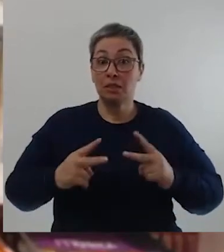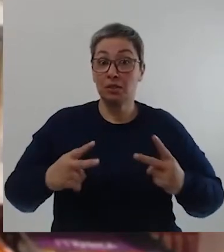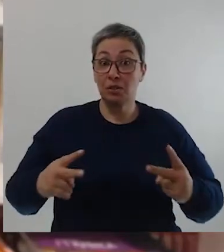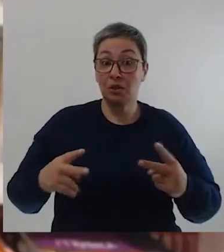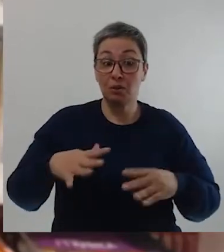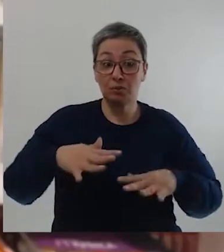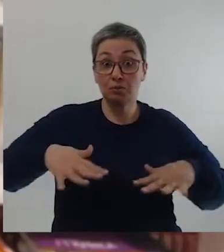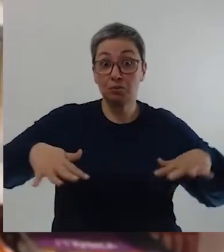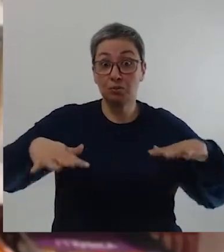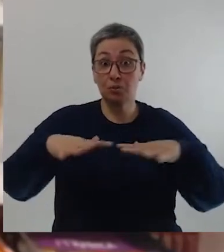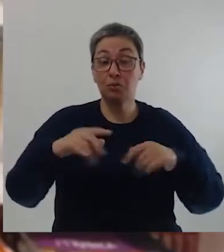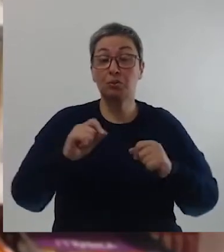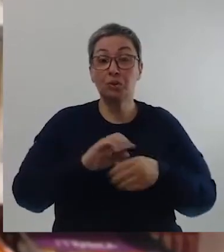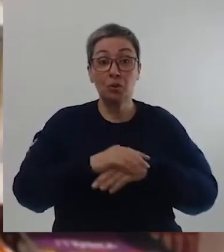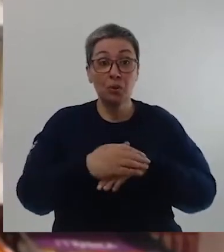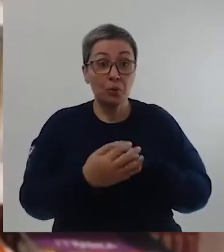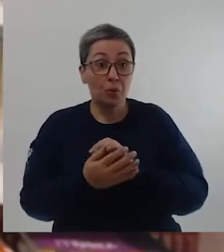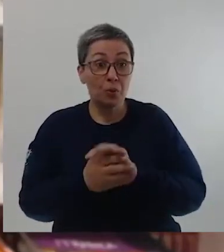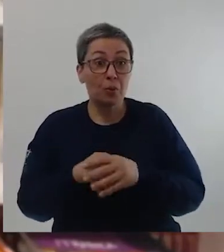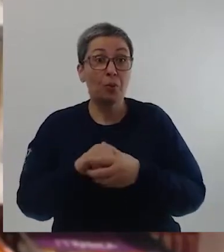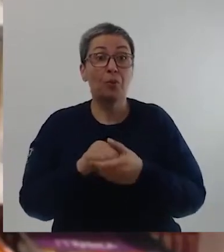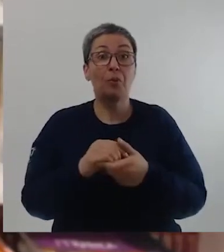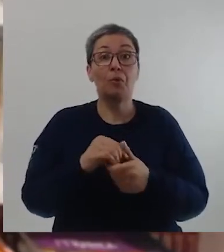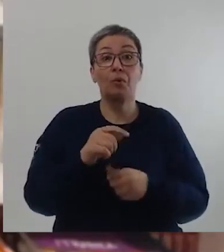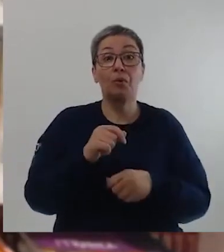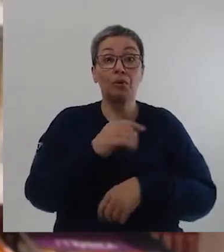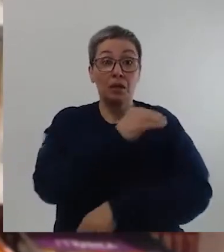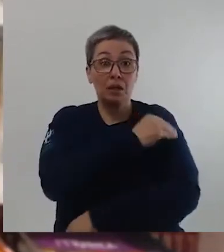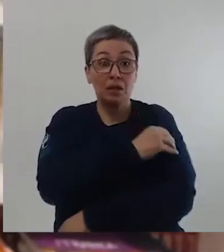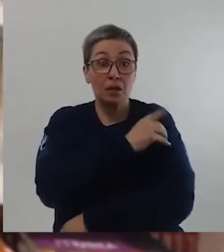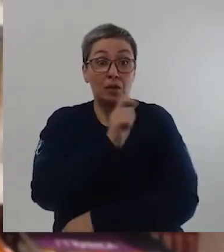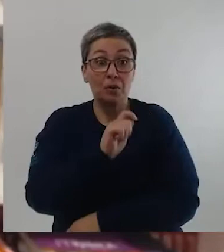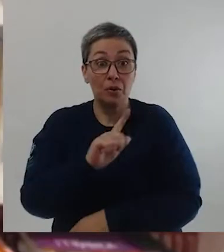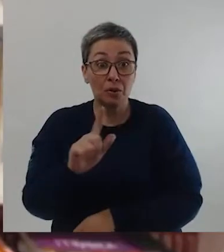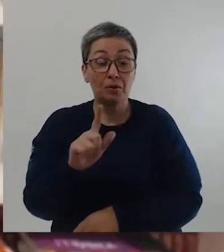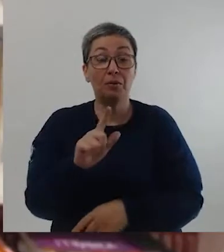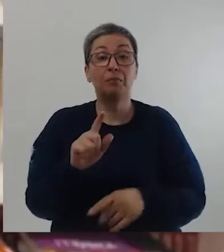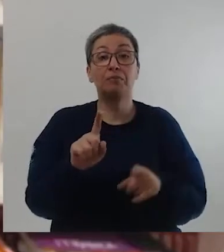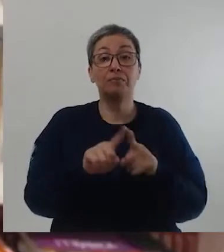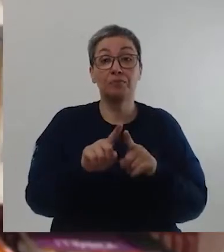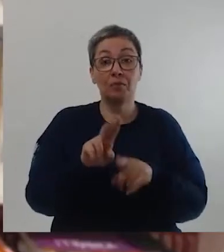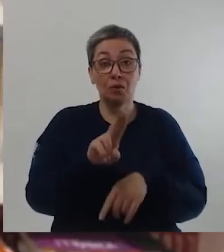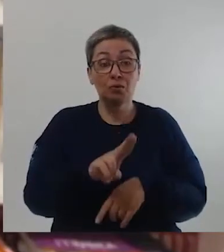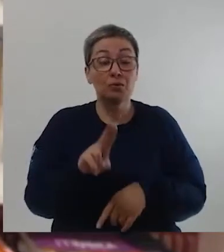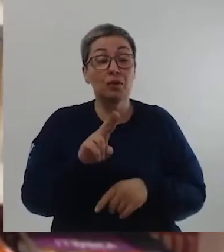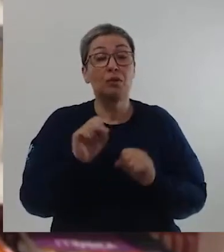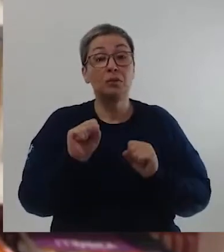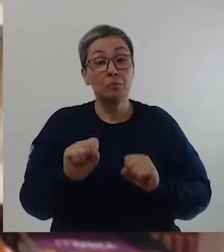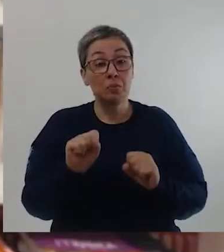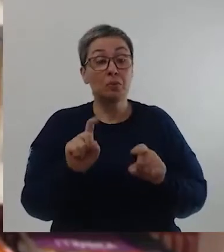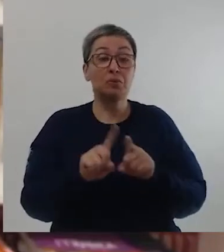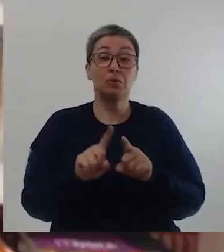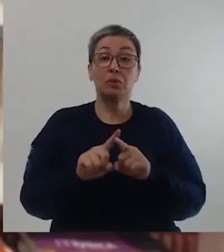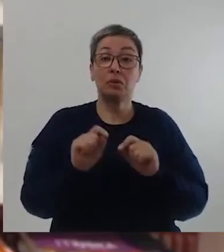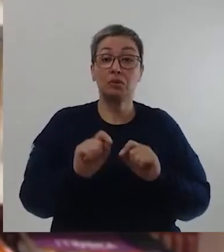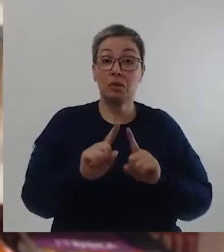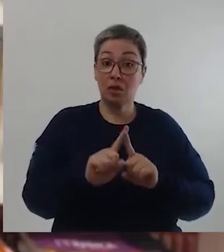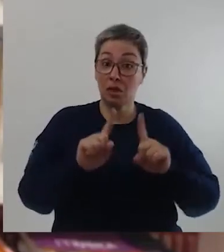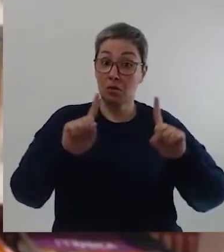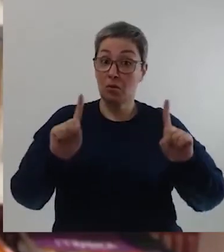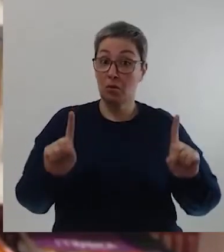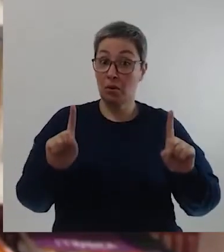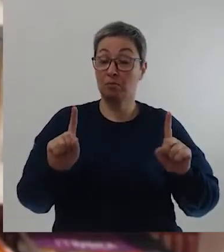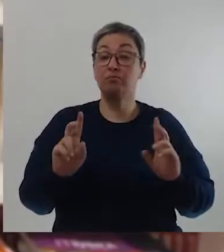compartilhado ambientes lavando a mão é com um álcool usando óculos sempre que possível e